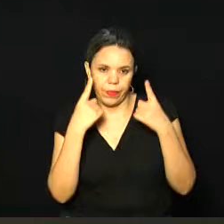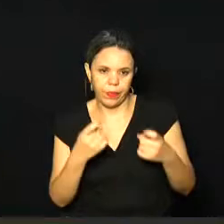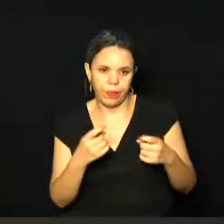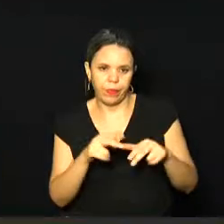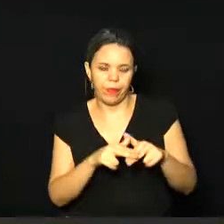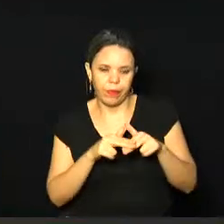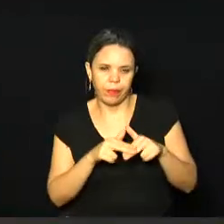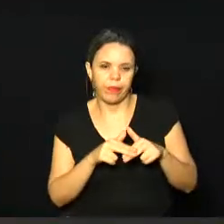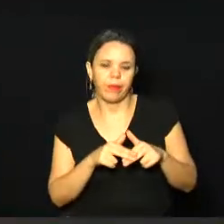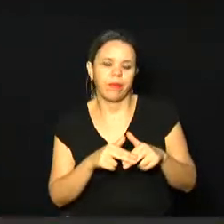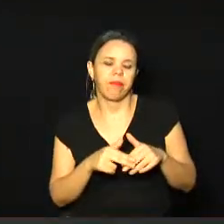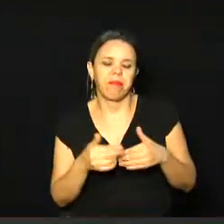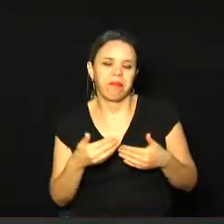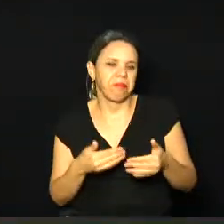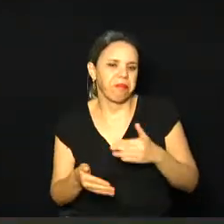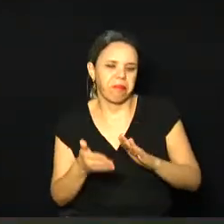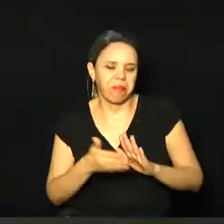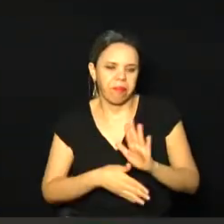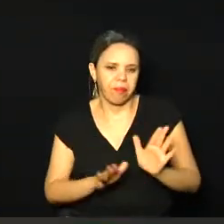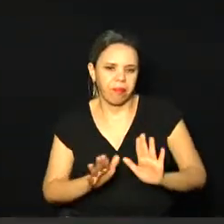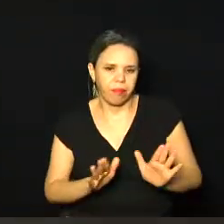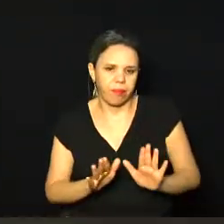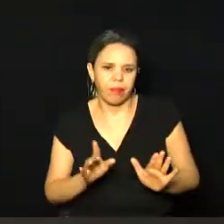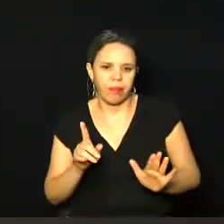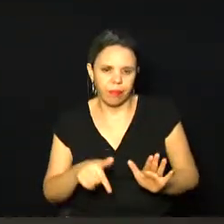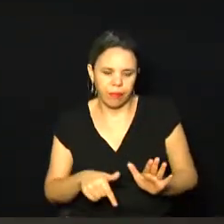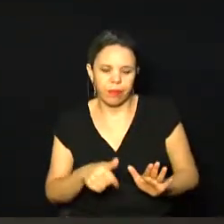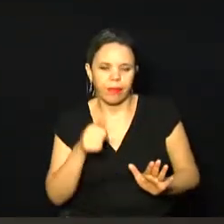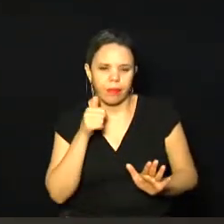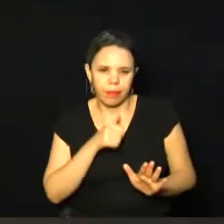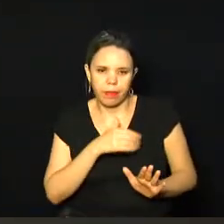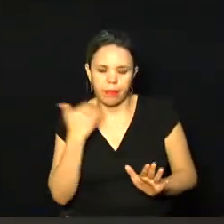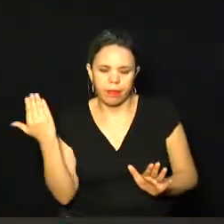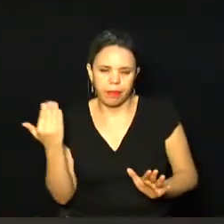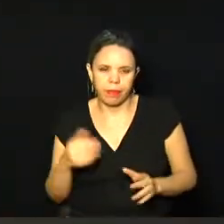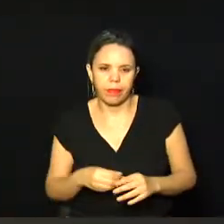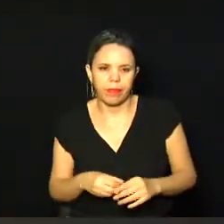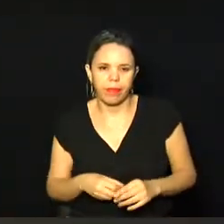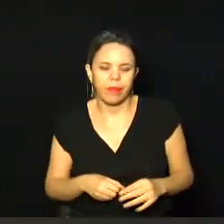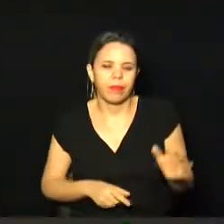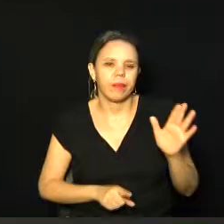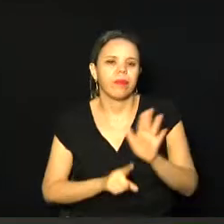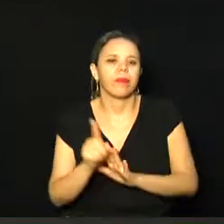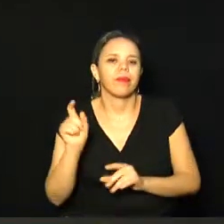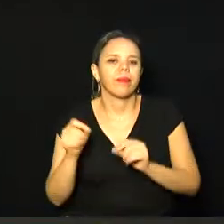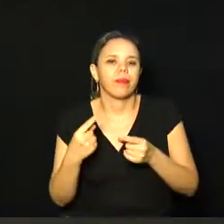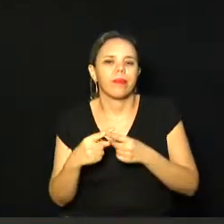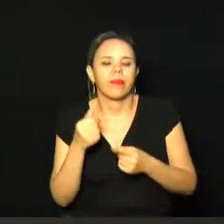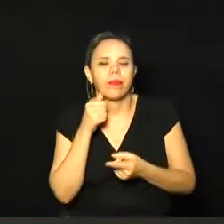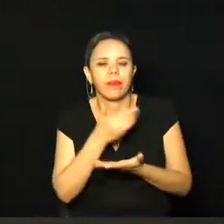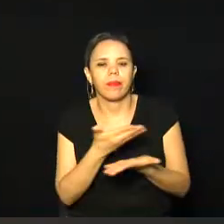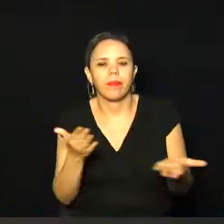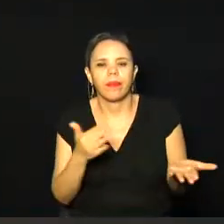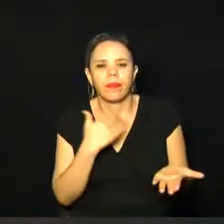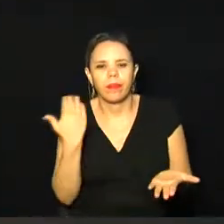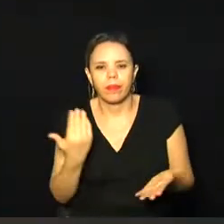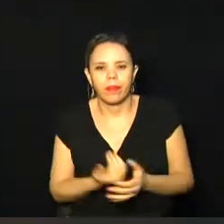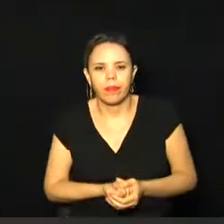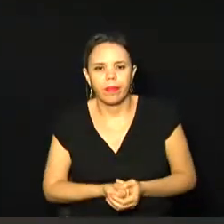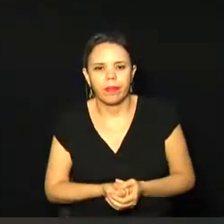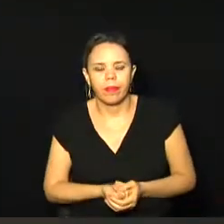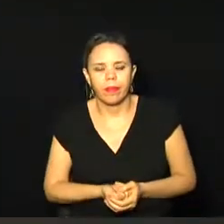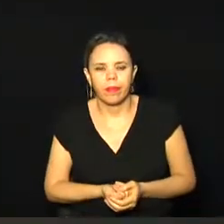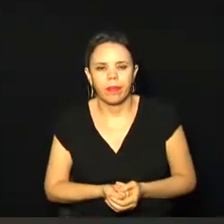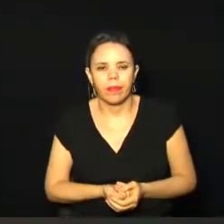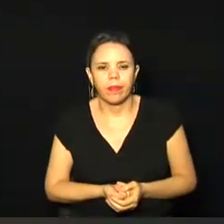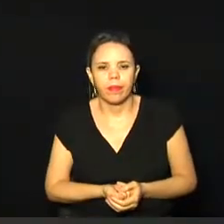causa indeterminada, mas não deixam de ser mulheres morrendo. Eu pergunto por que essas mulheres estão morrendo?